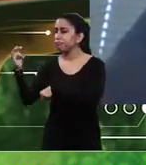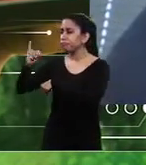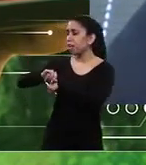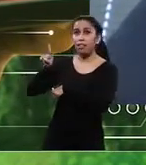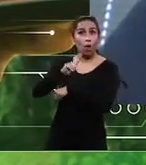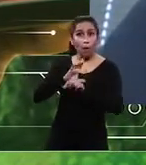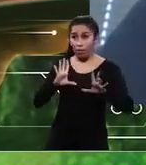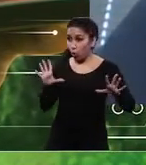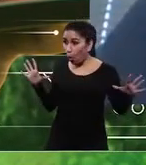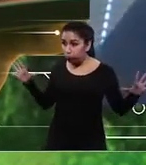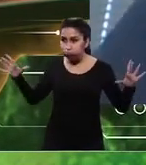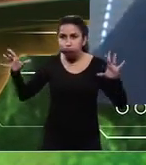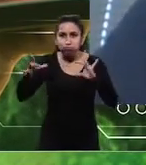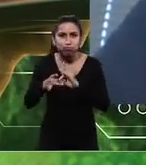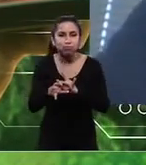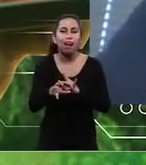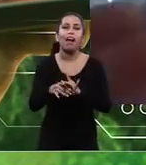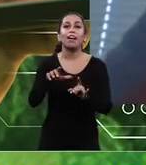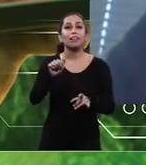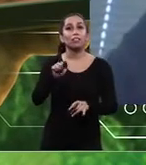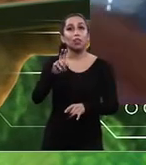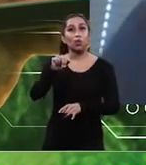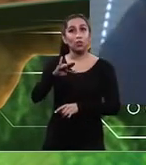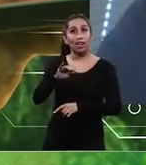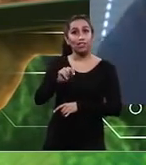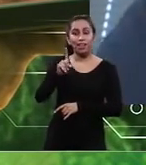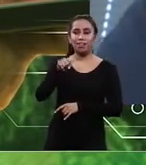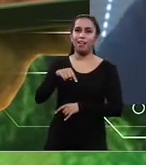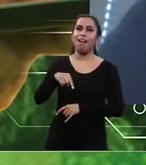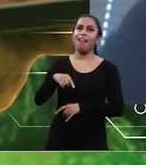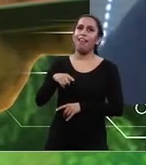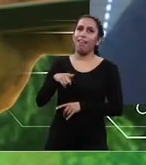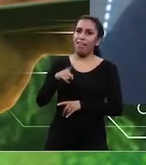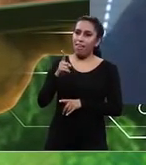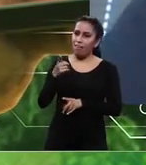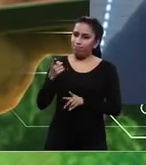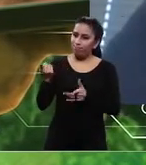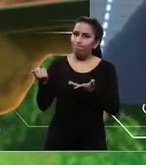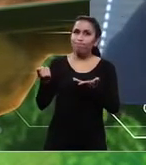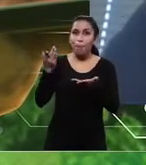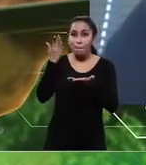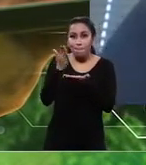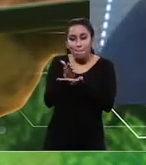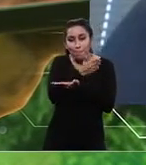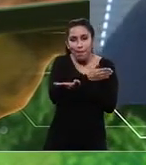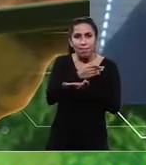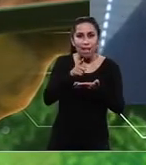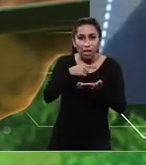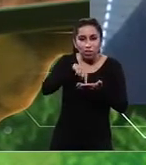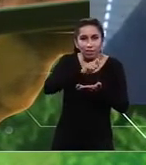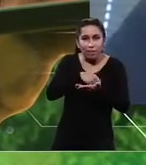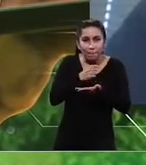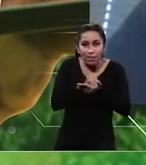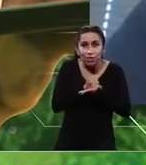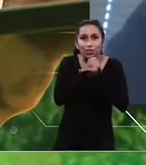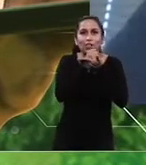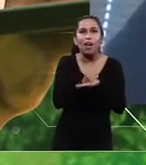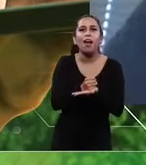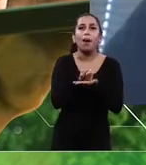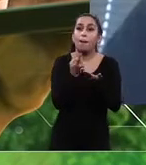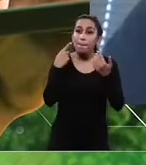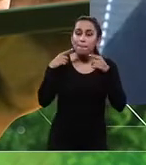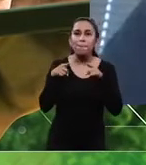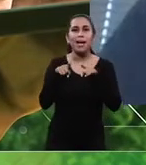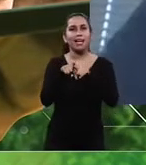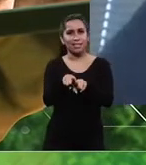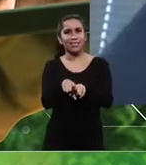A agência é parte desse esforço, porque ela tem que envolver o Brasil como um parceiro global